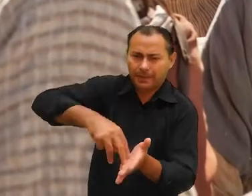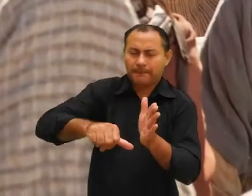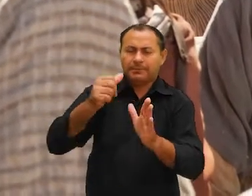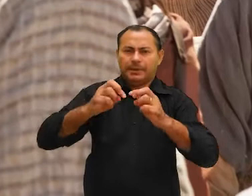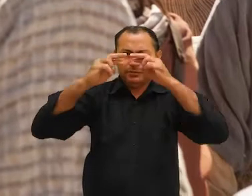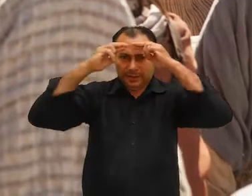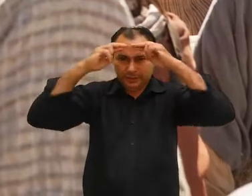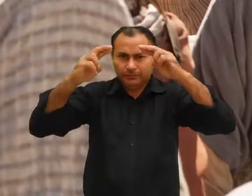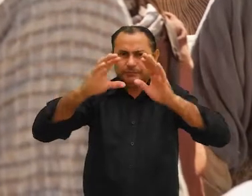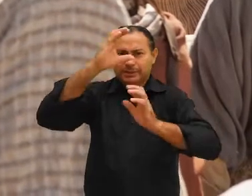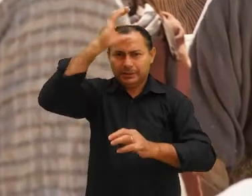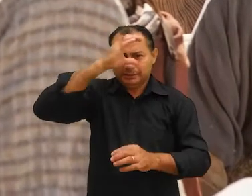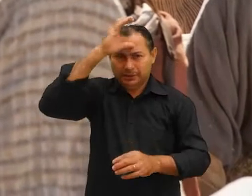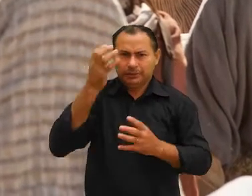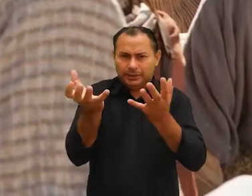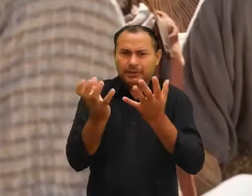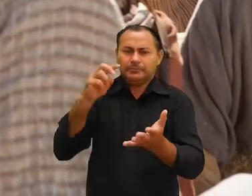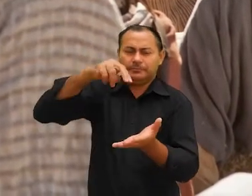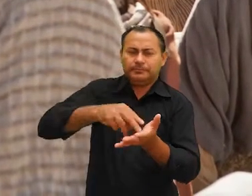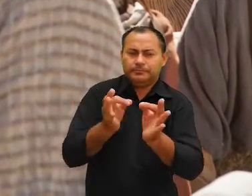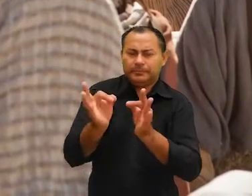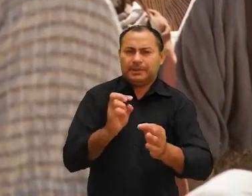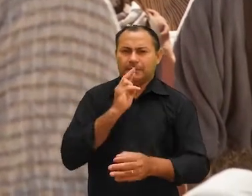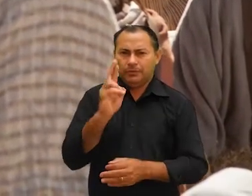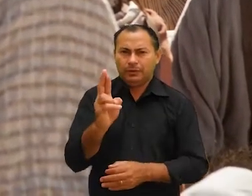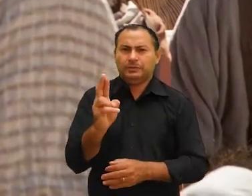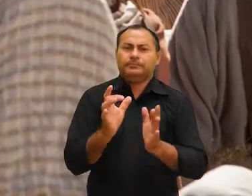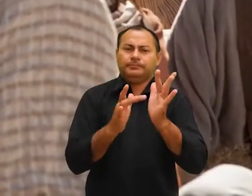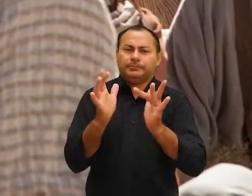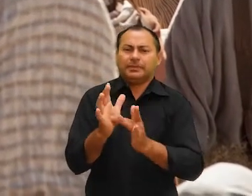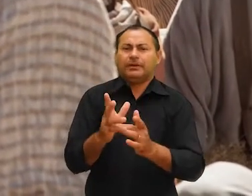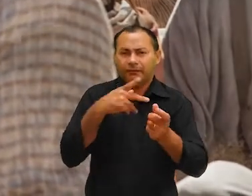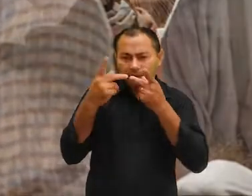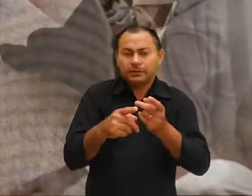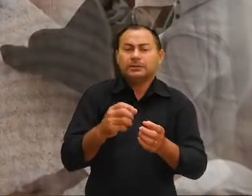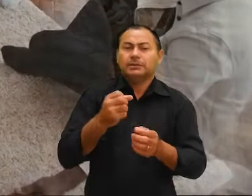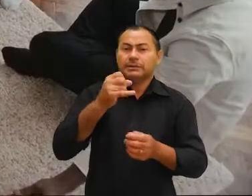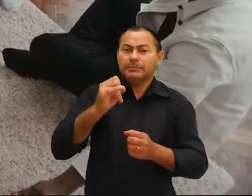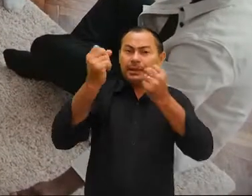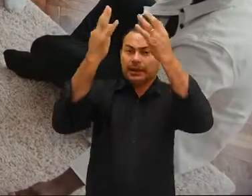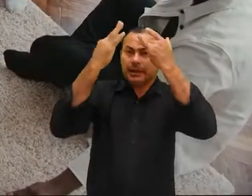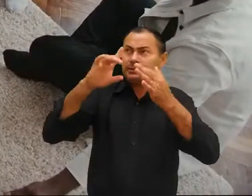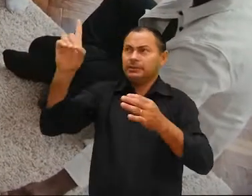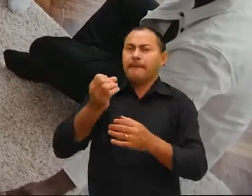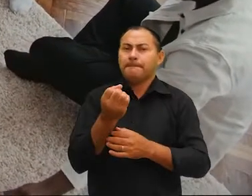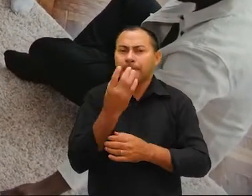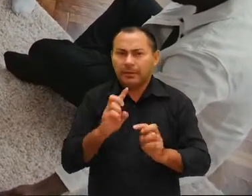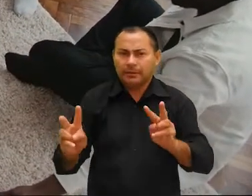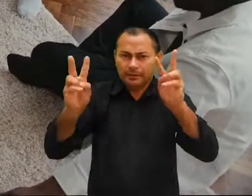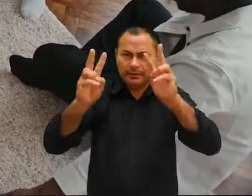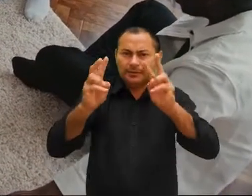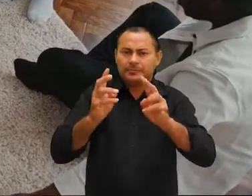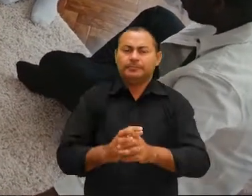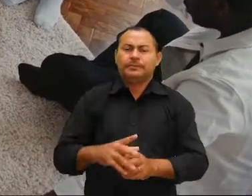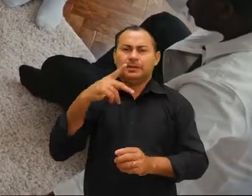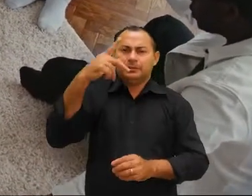participaram do 1º Retiro Cristão e que queriam ser parte da solução em o jogo de tabuleiro e pela graça de Deus essas